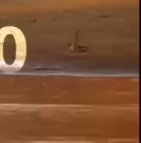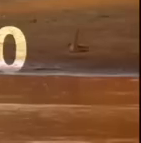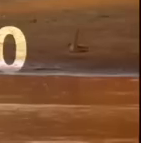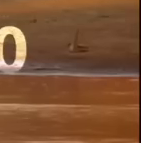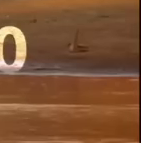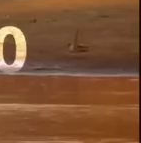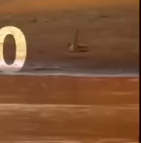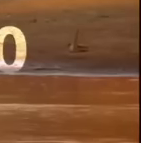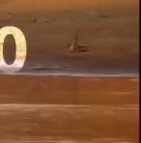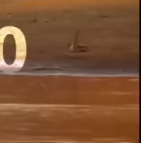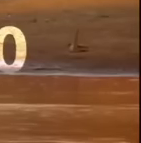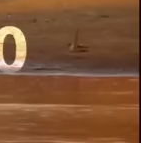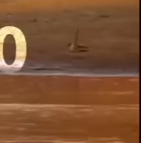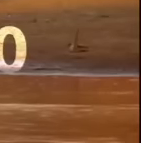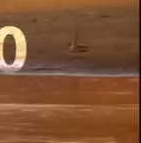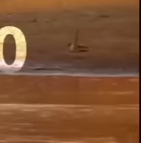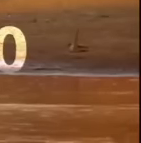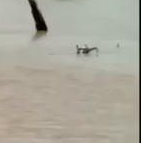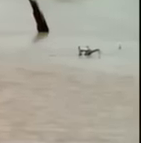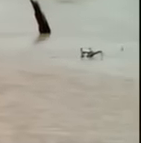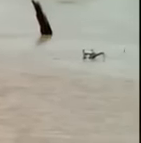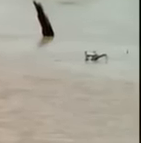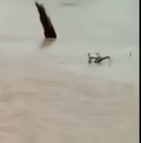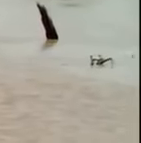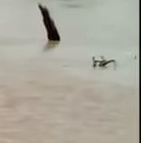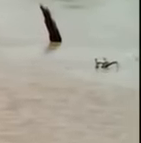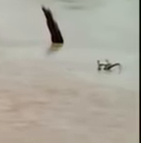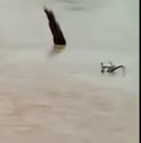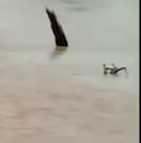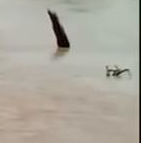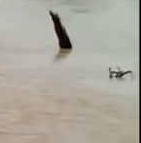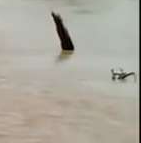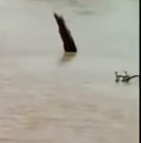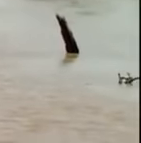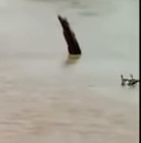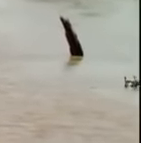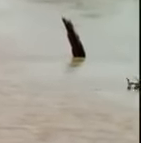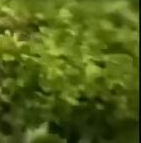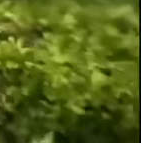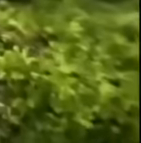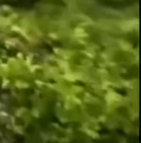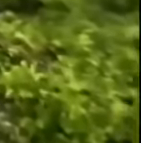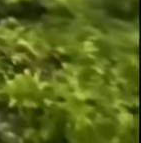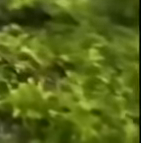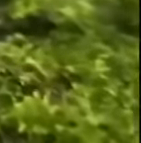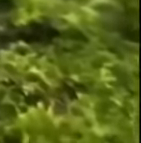Próximo domingo, logo após Repórter Eco, no Planeta Terra.